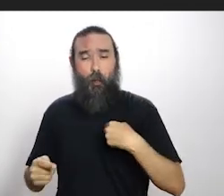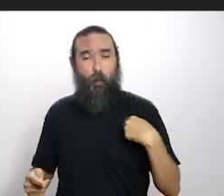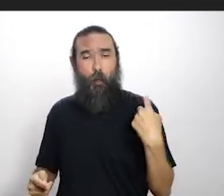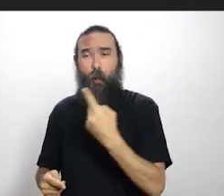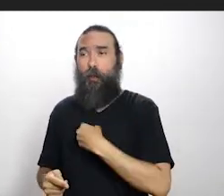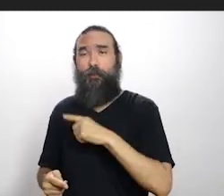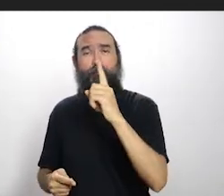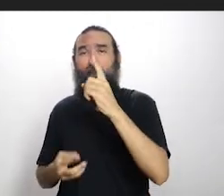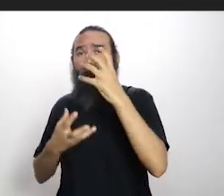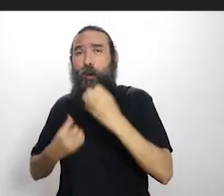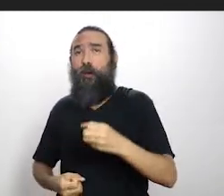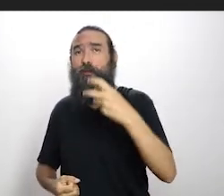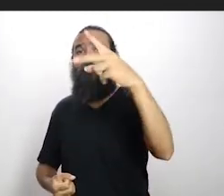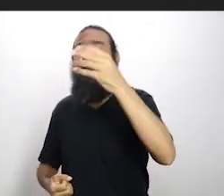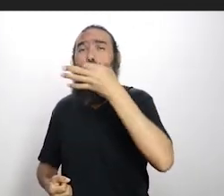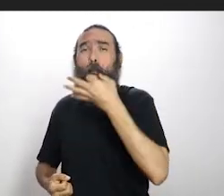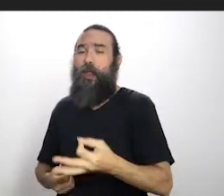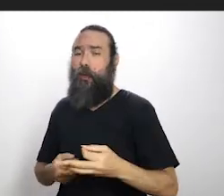algo